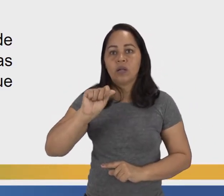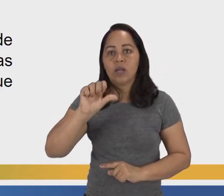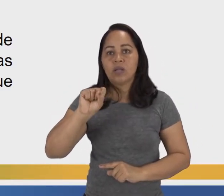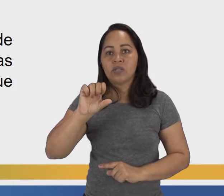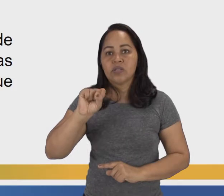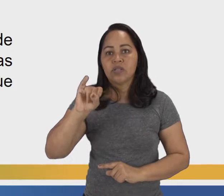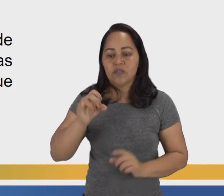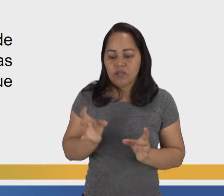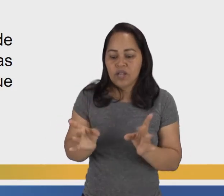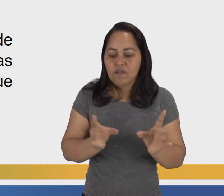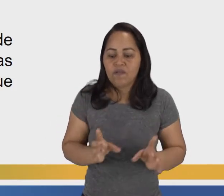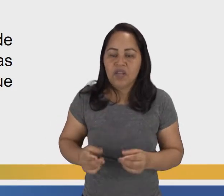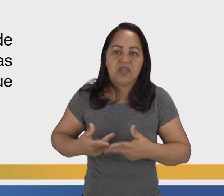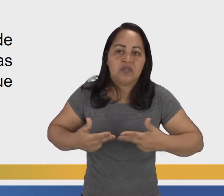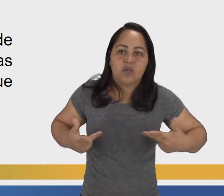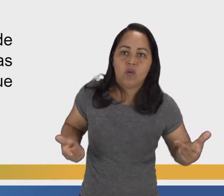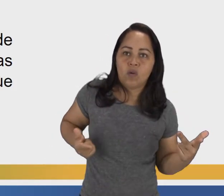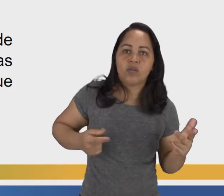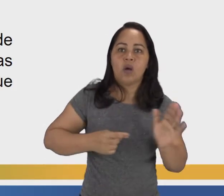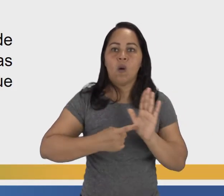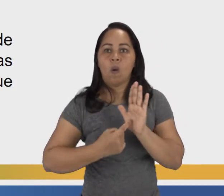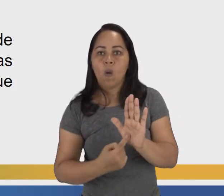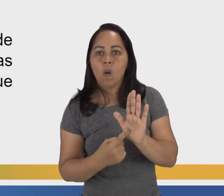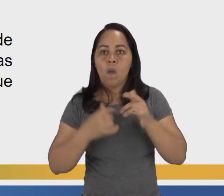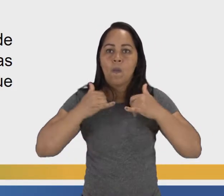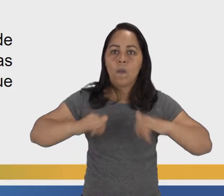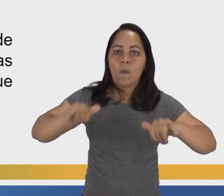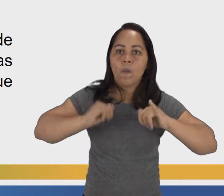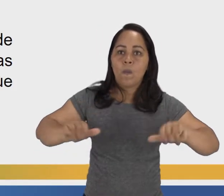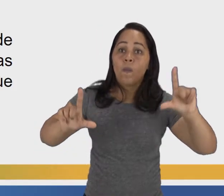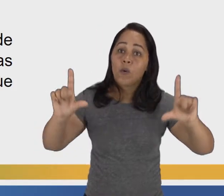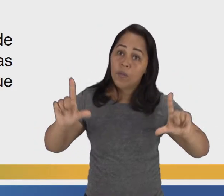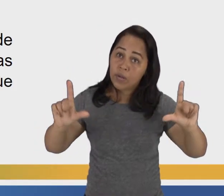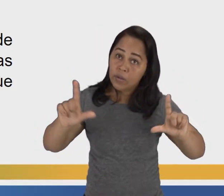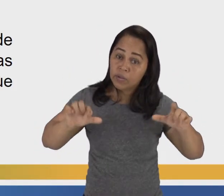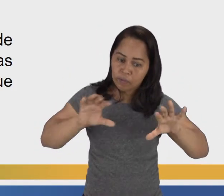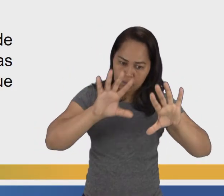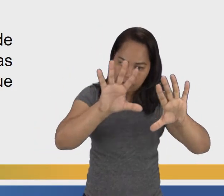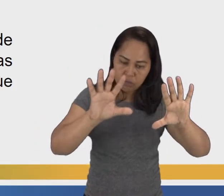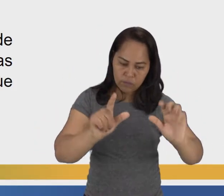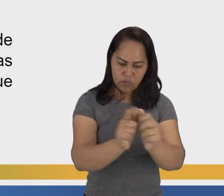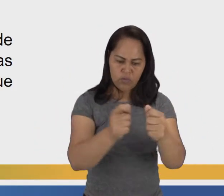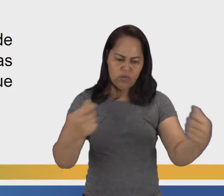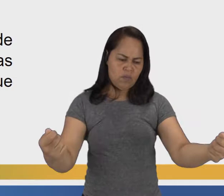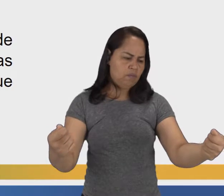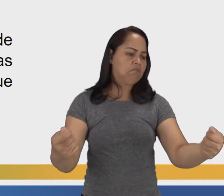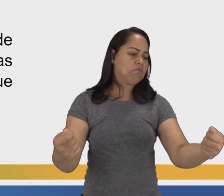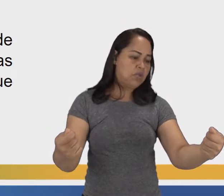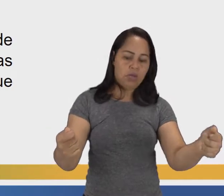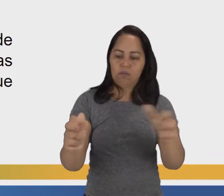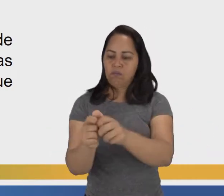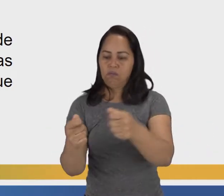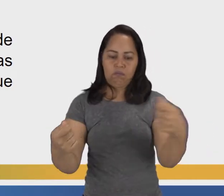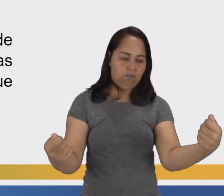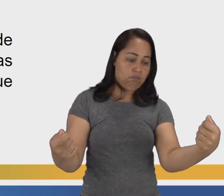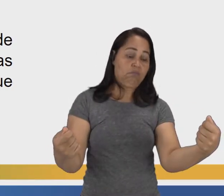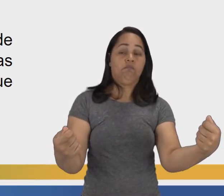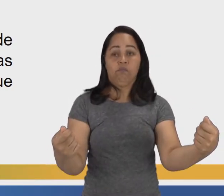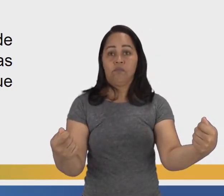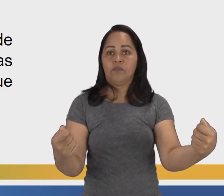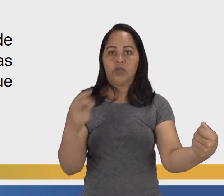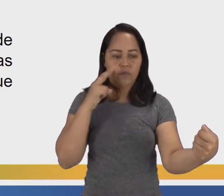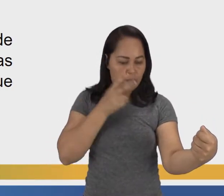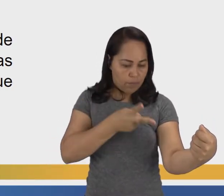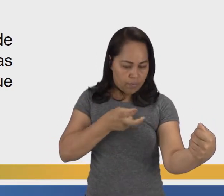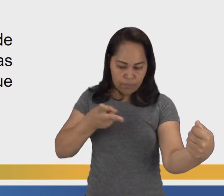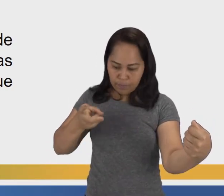Ou seja, dentro dessa primeira etapa, nós temos a capacidade cognitiva de perceber uma diferença de